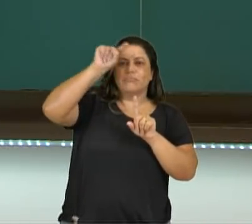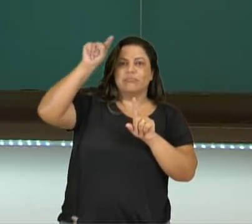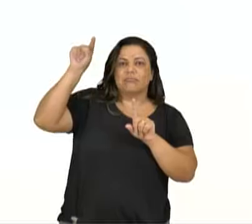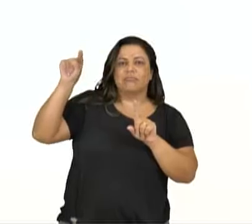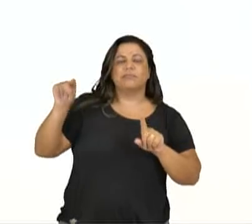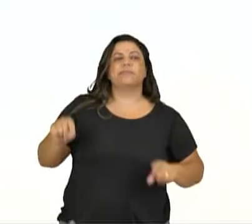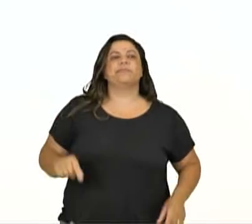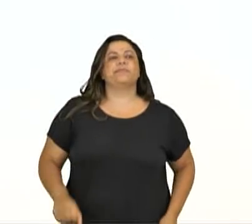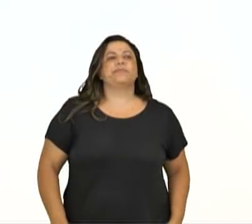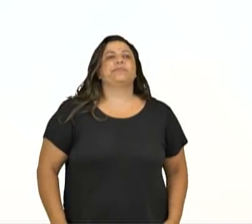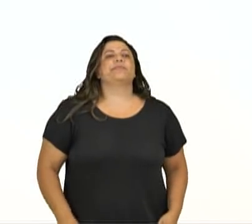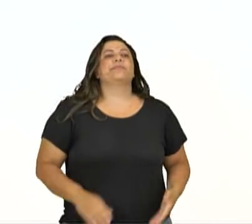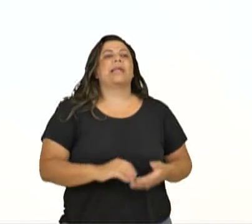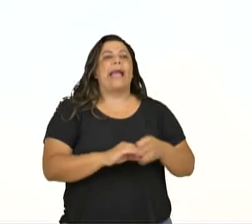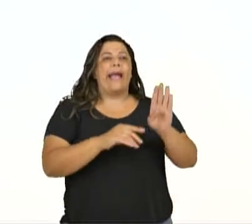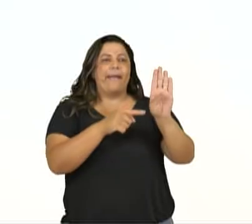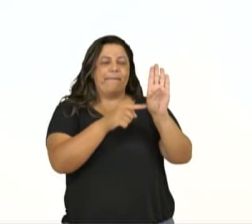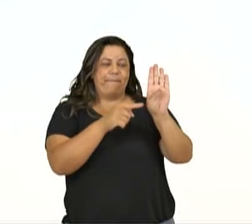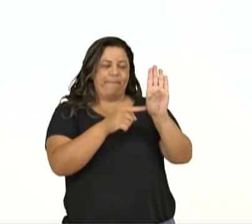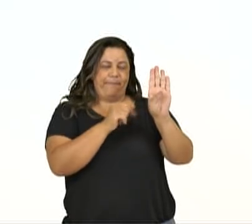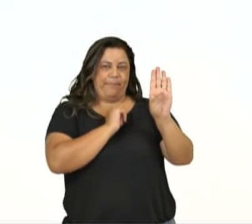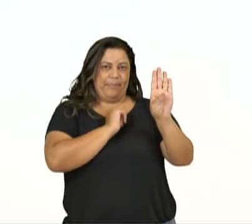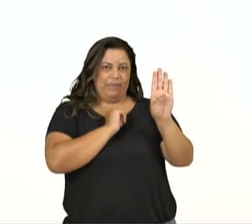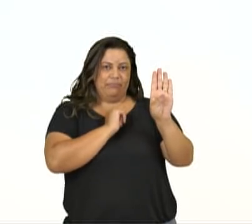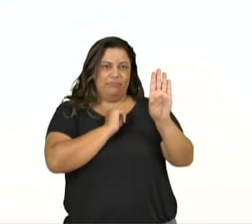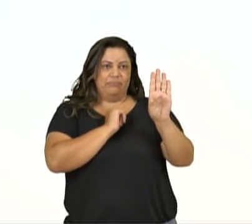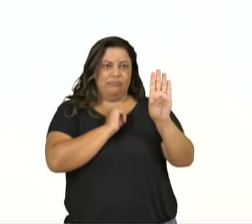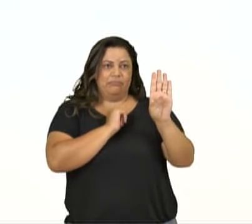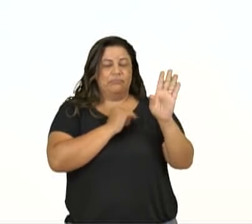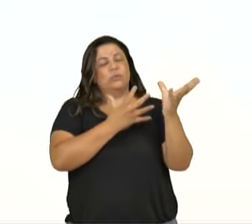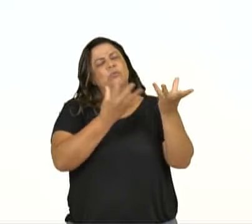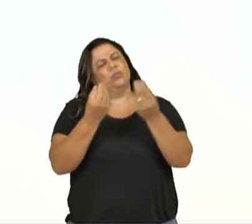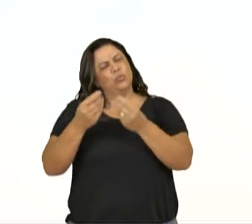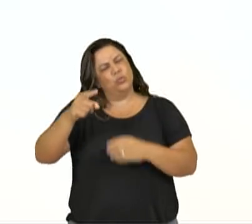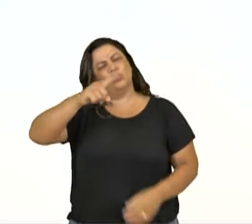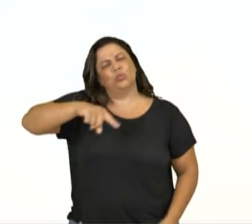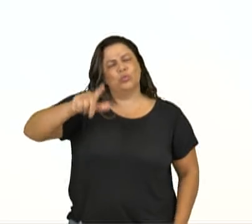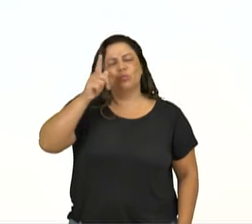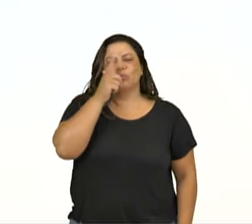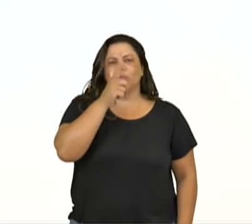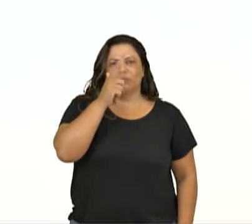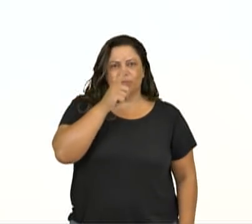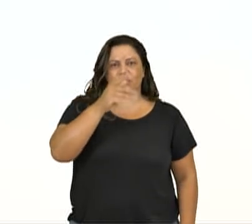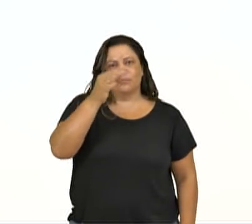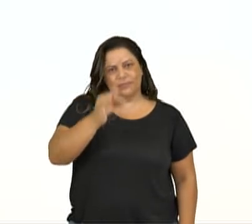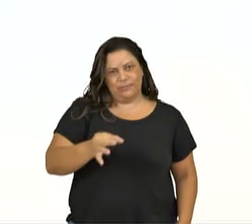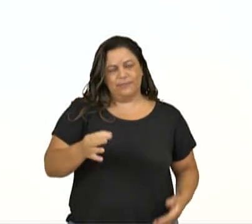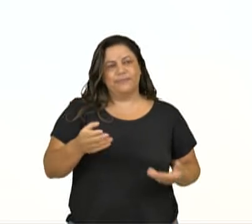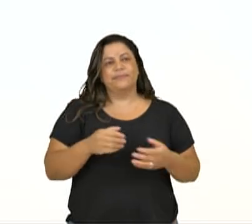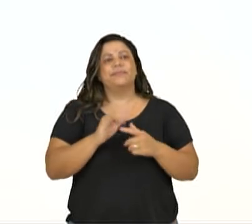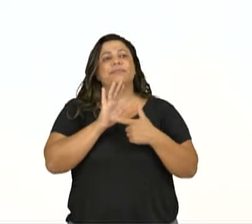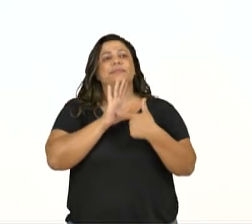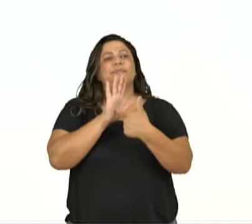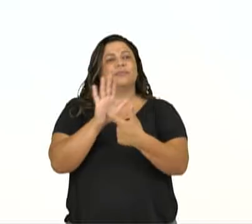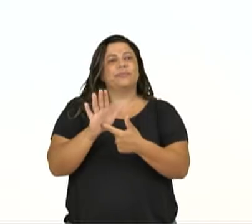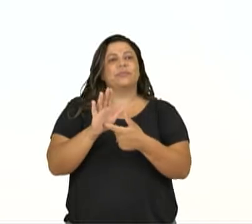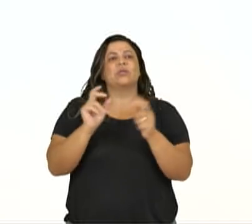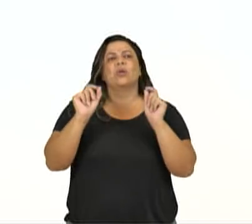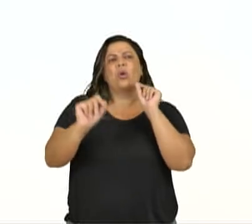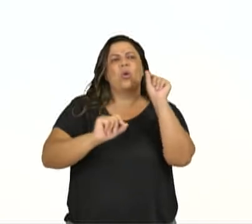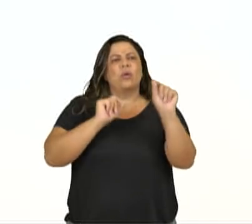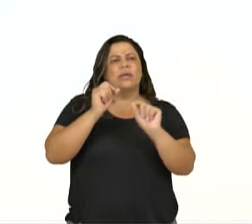certo? O balão da letra B, eu acredito que muitos de vocês acertaram. O que que ele expressa? Ele